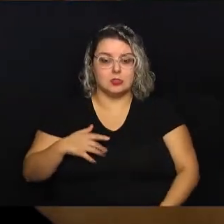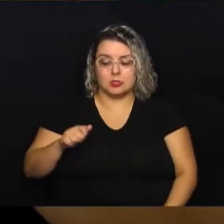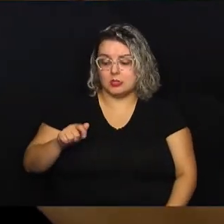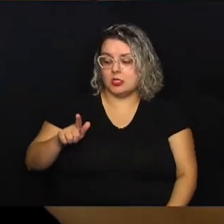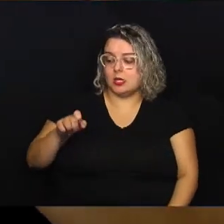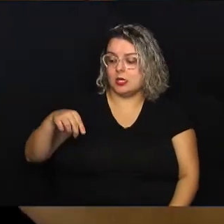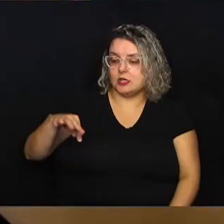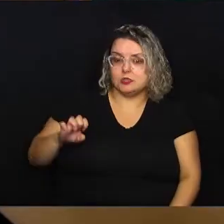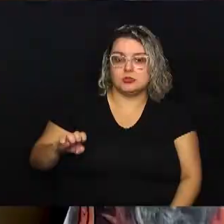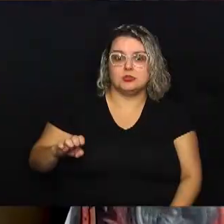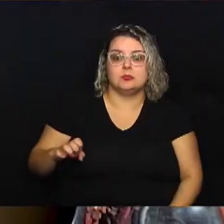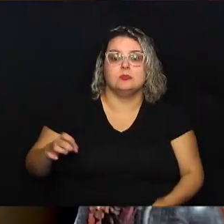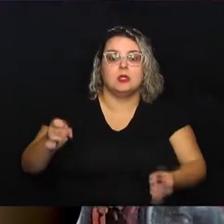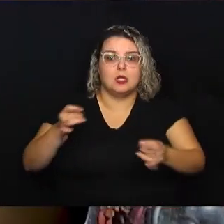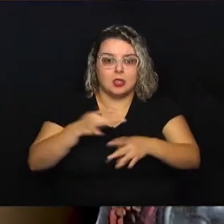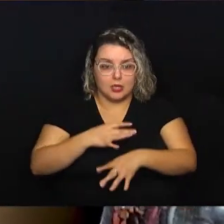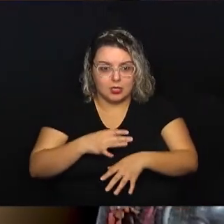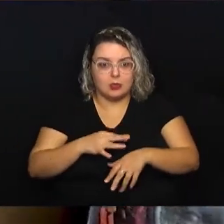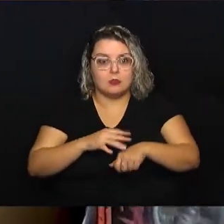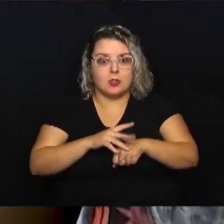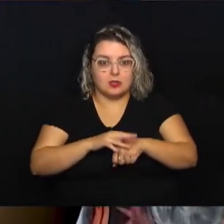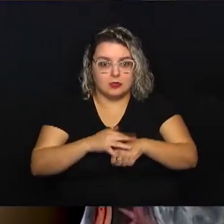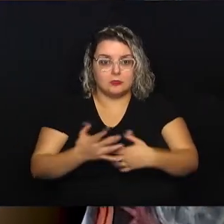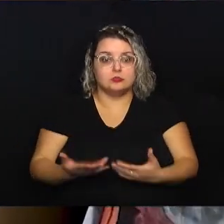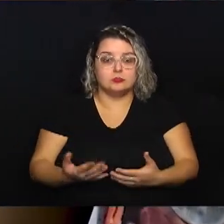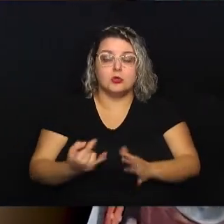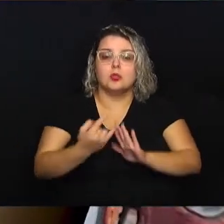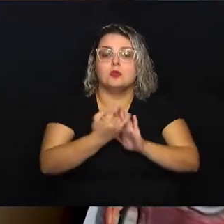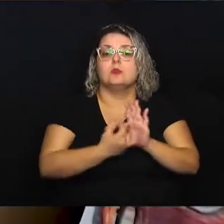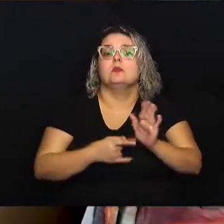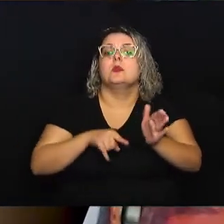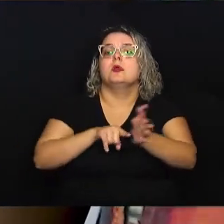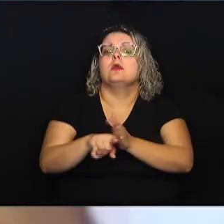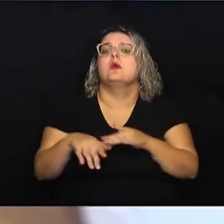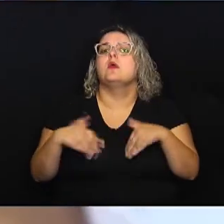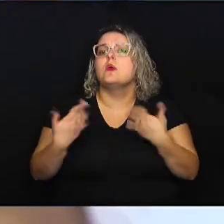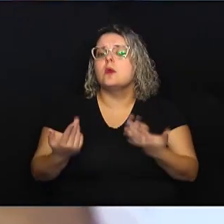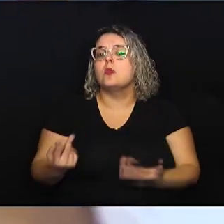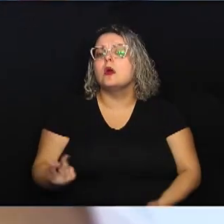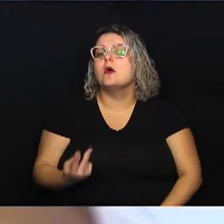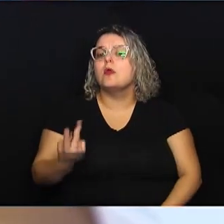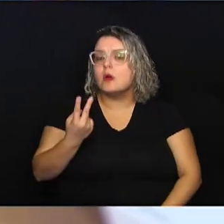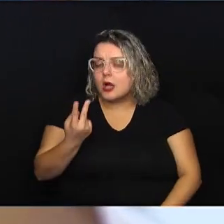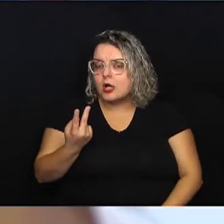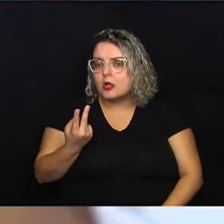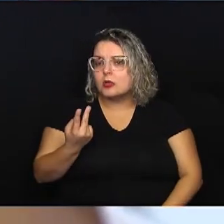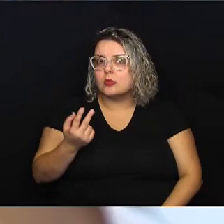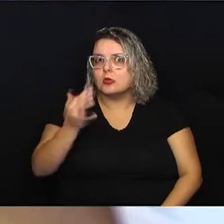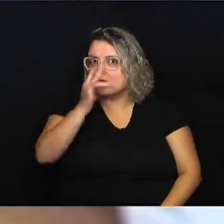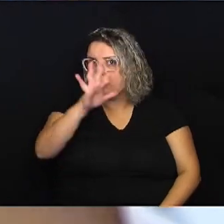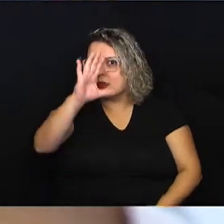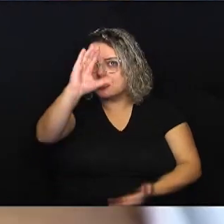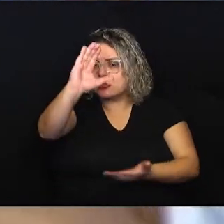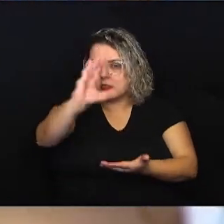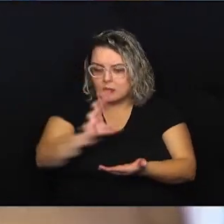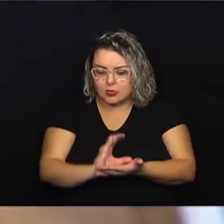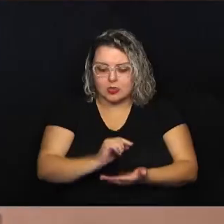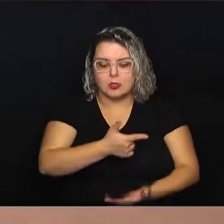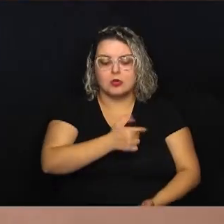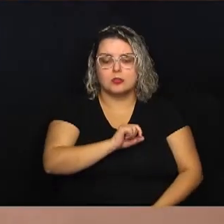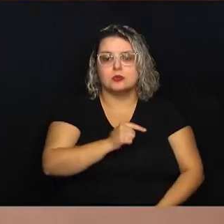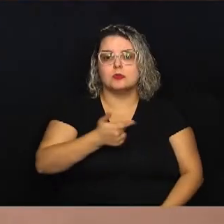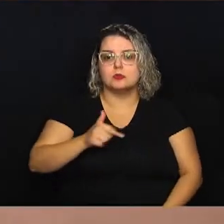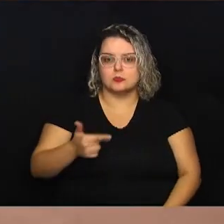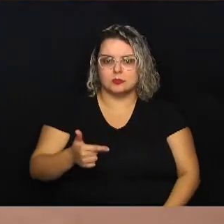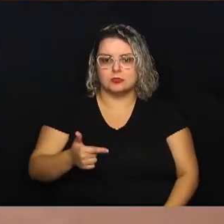combate às endemias. No documento, os parlamentares questionam qual foi o valor repassado pela União em 2022.